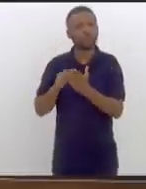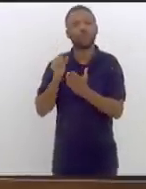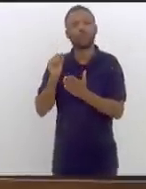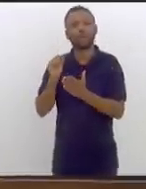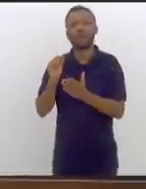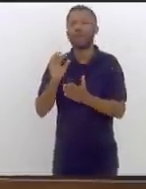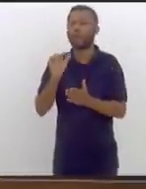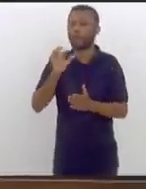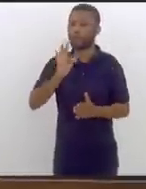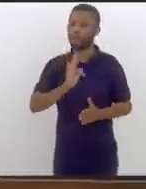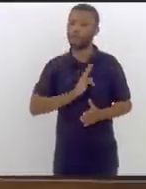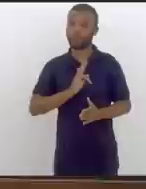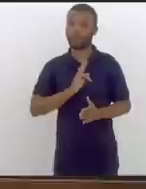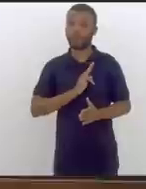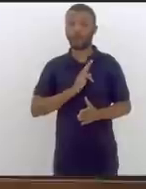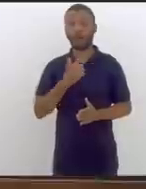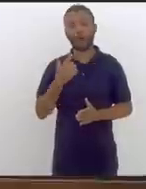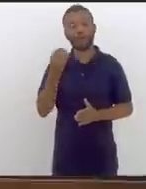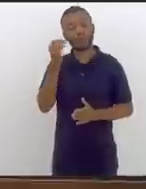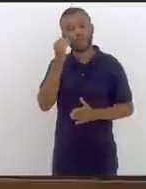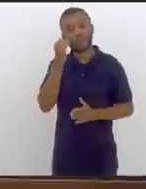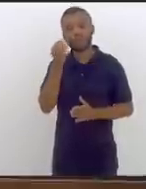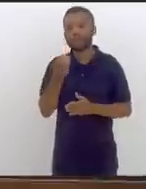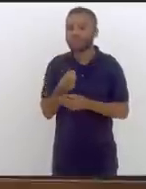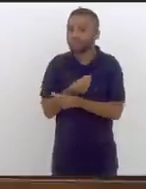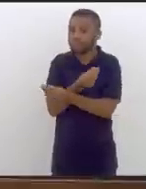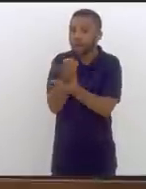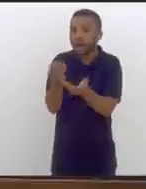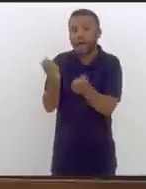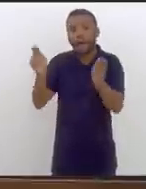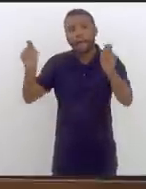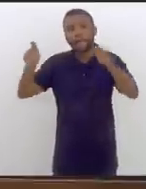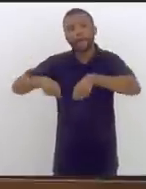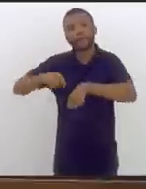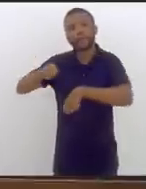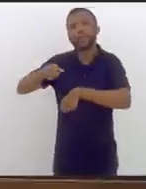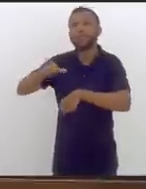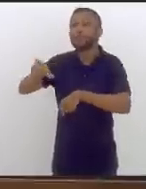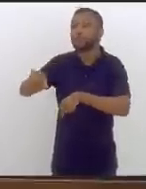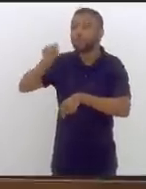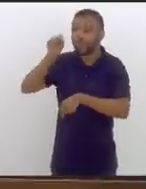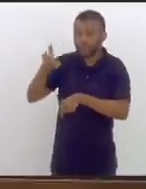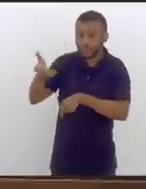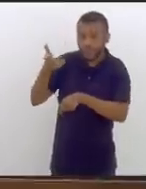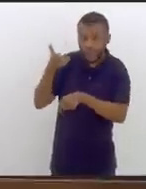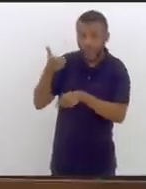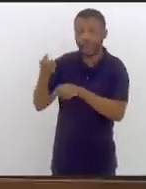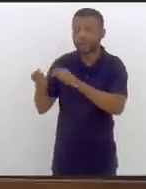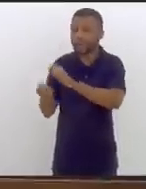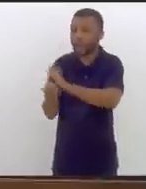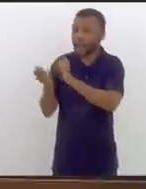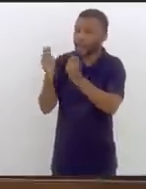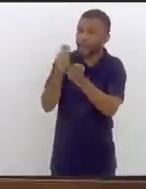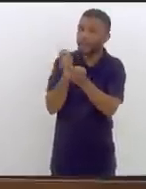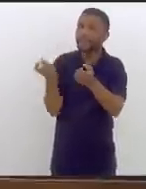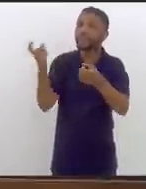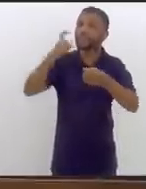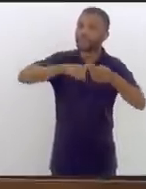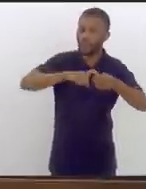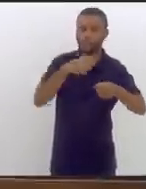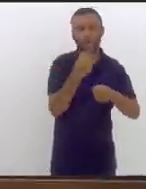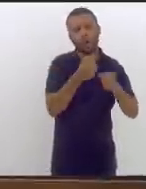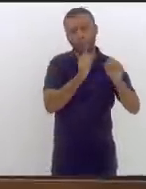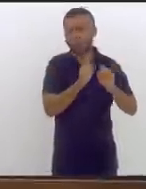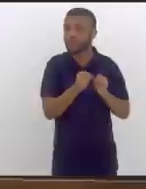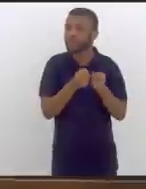de um policial e falar eu tô readaptando eu tô dando a possibilidade a ele de escolher se ele quer ser readaptado a gente bate mas também